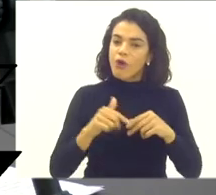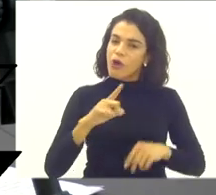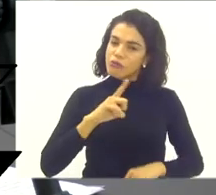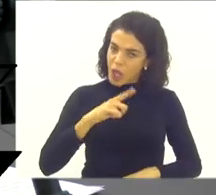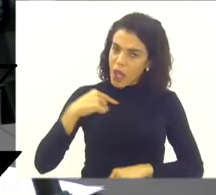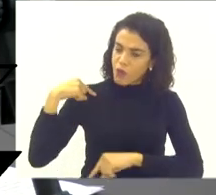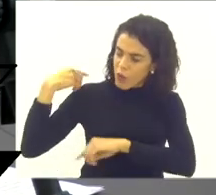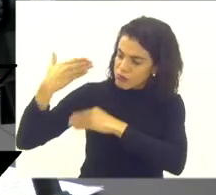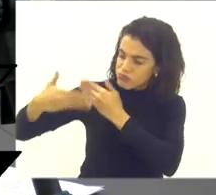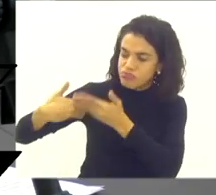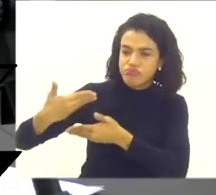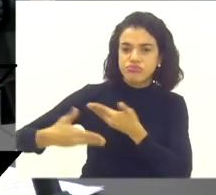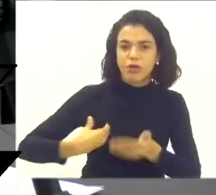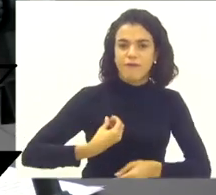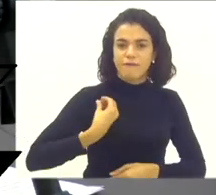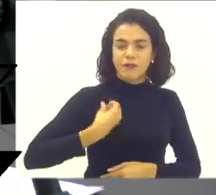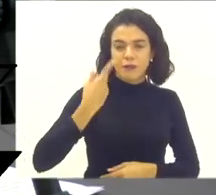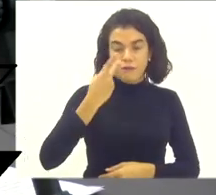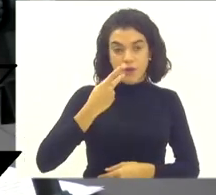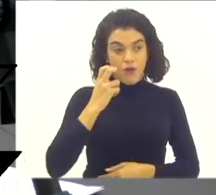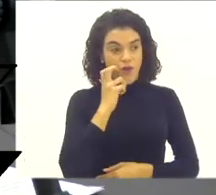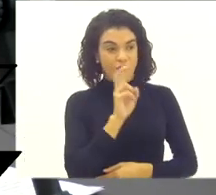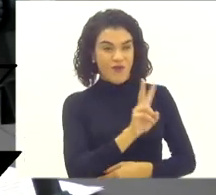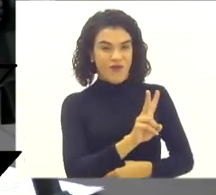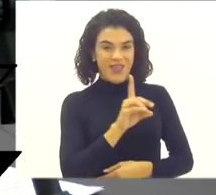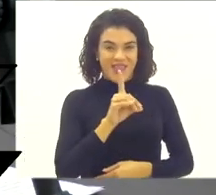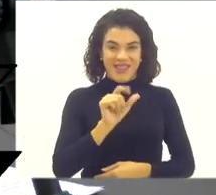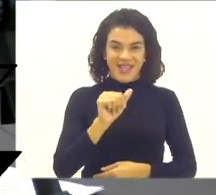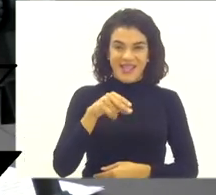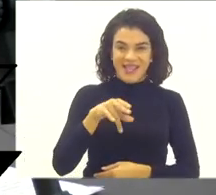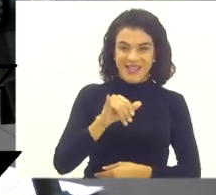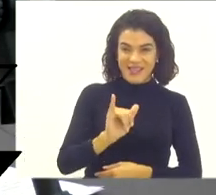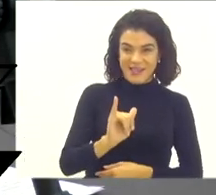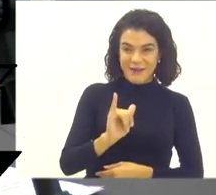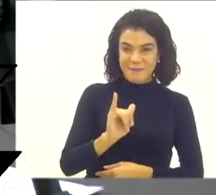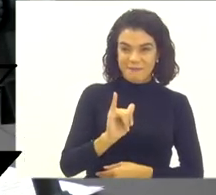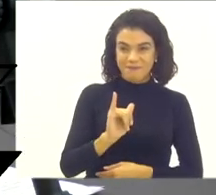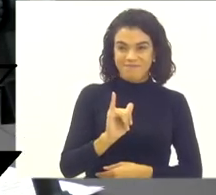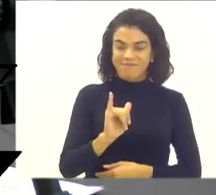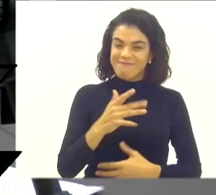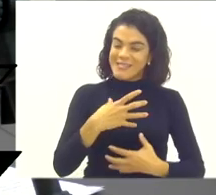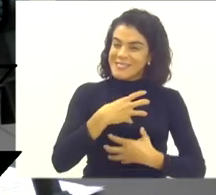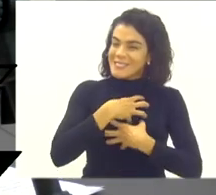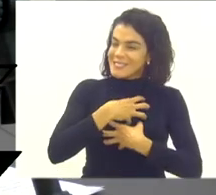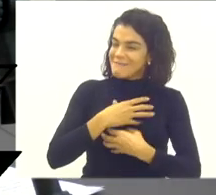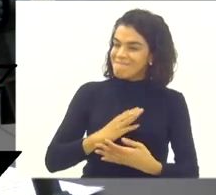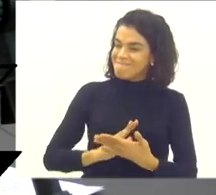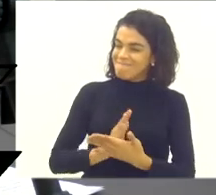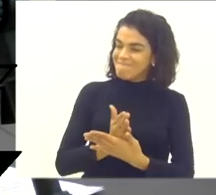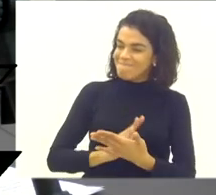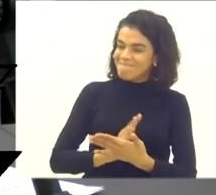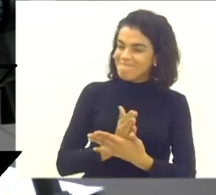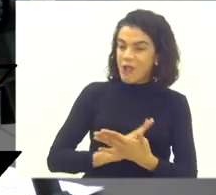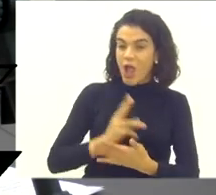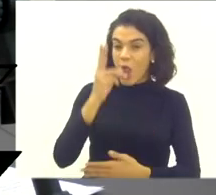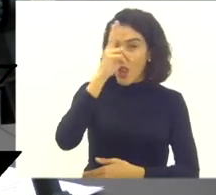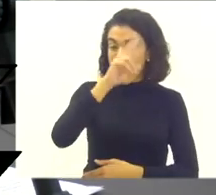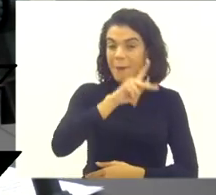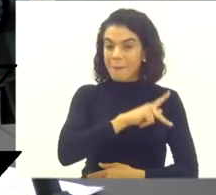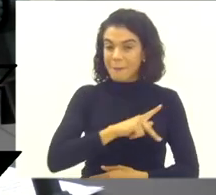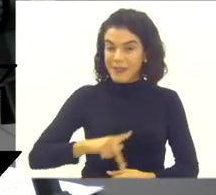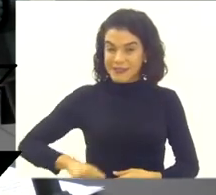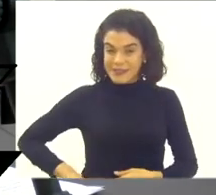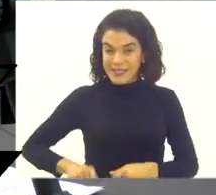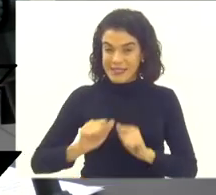trajetória política e quando eu vi a Dani chegando aqui na alerj aquilo sabe me incomodava demais eu me lembro do presidente